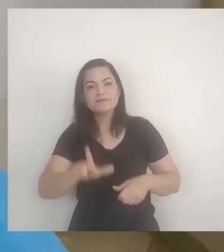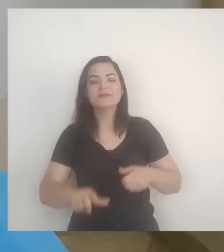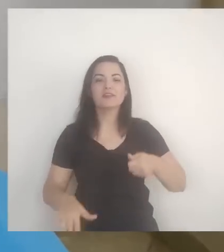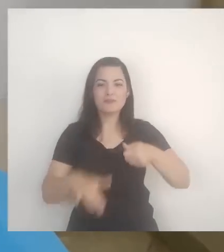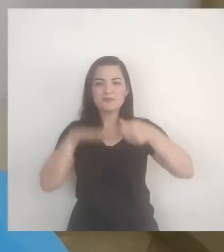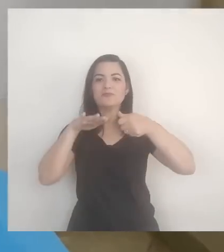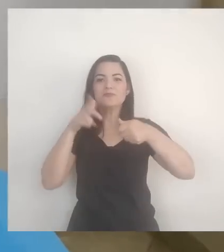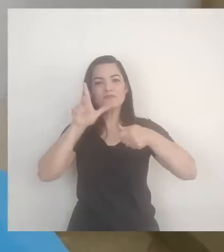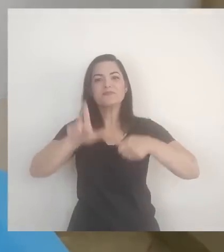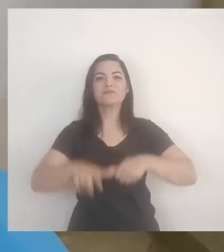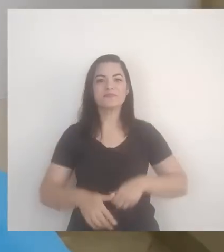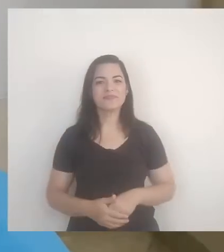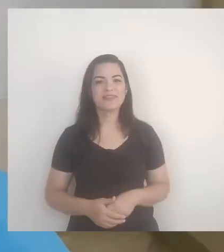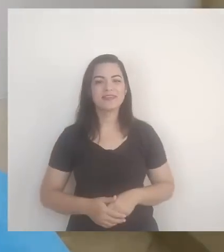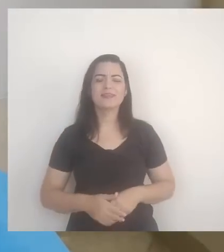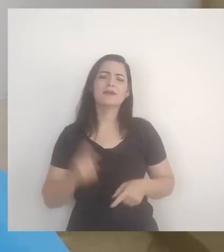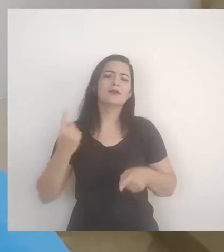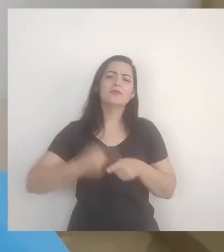subiu!